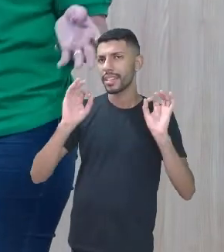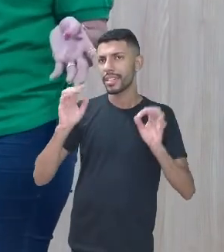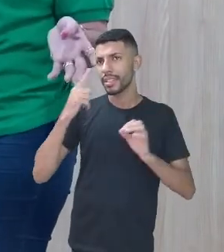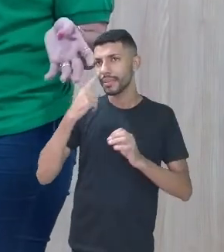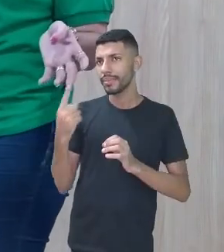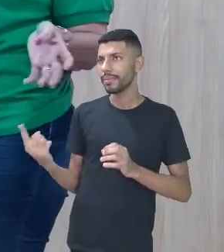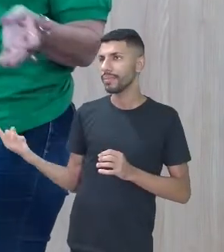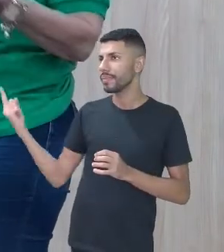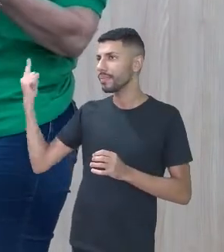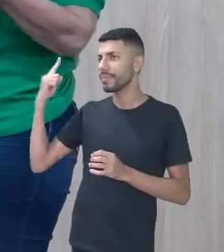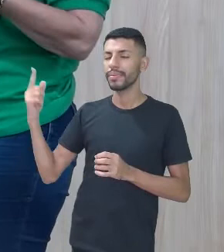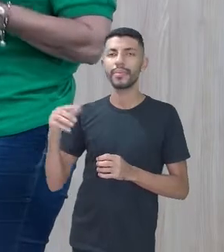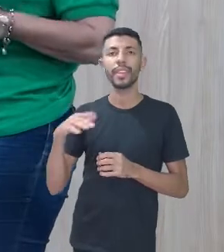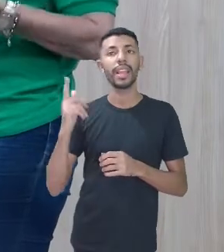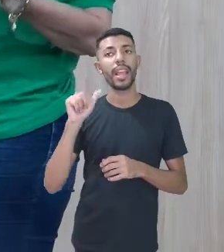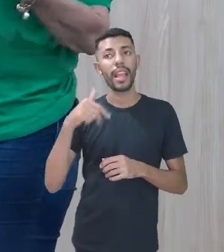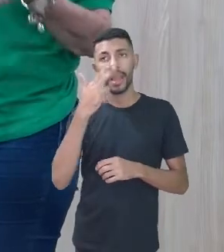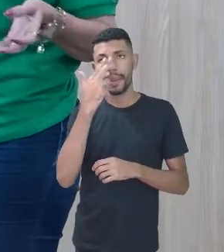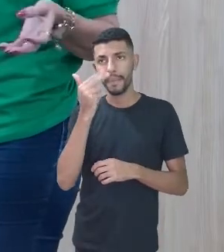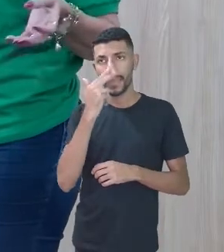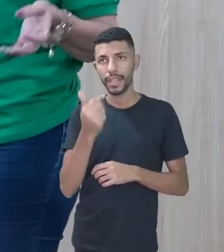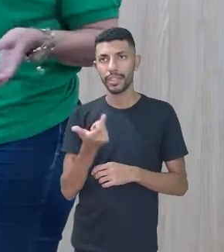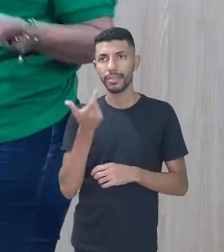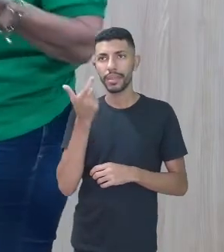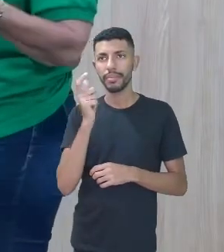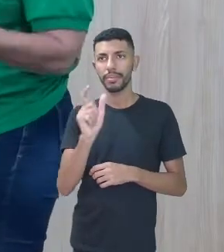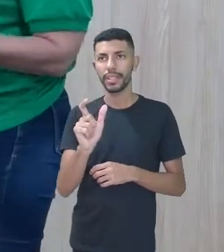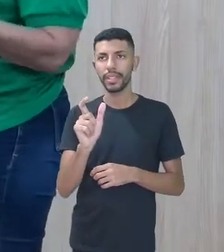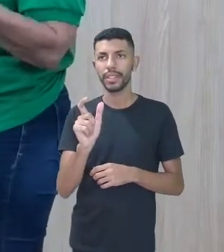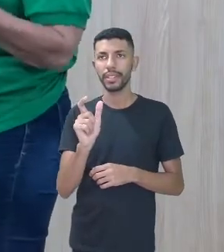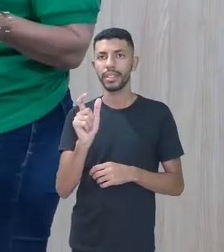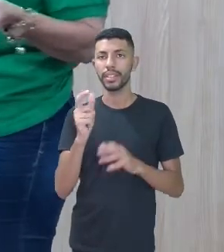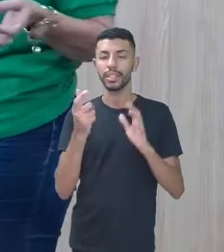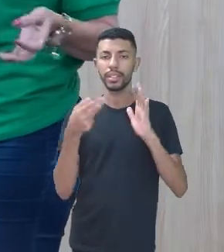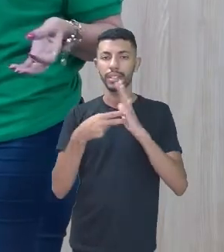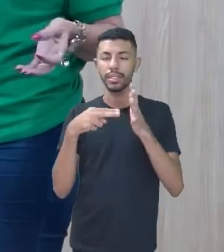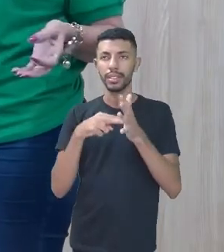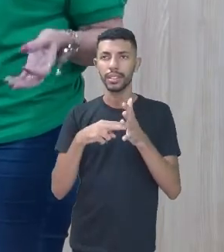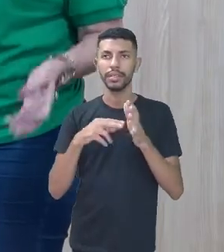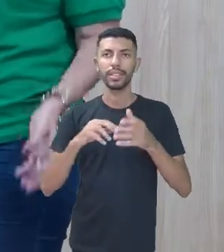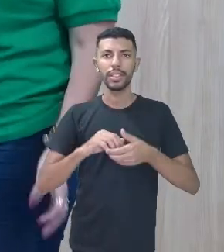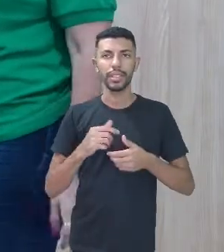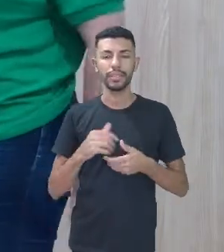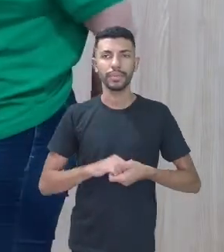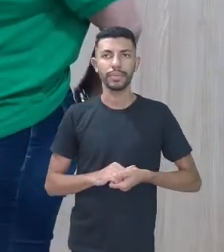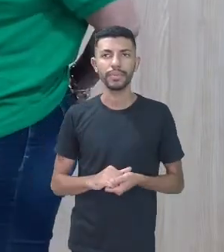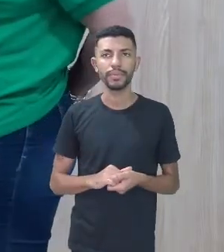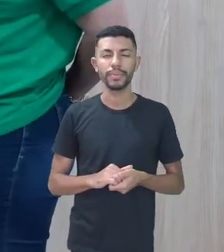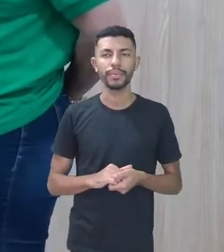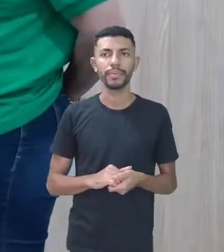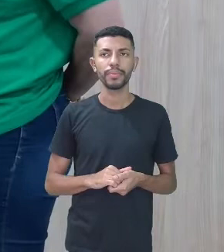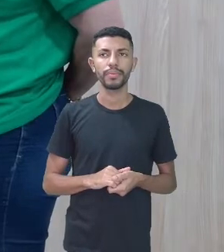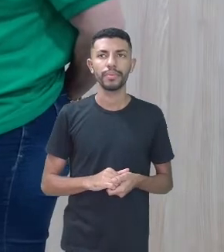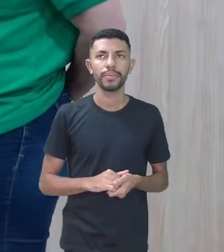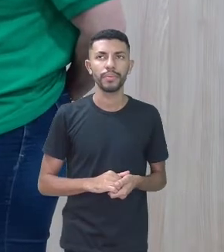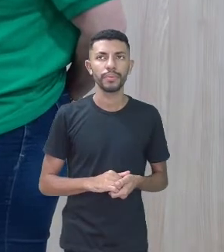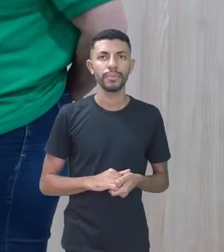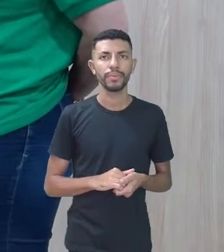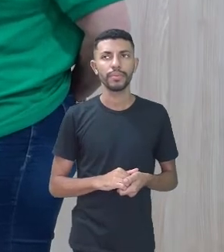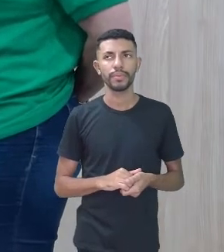vendo duas frases com a mesma palavra, com o mesmo sinônimo. Tá bom, gente?